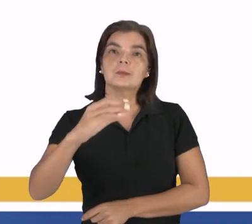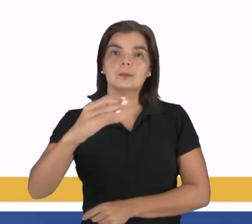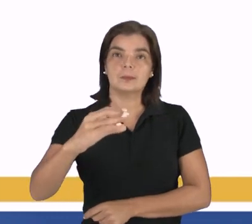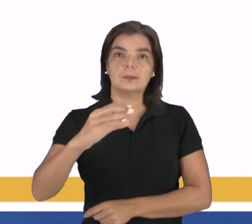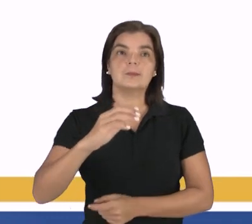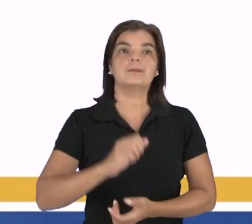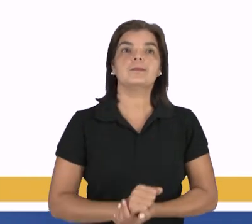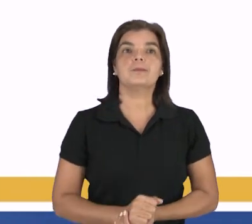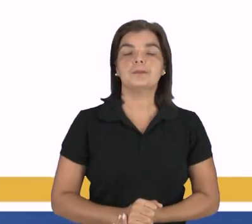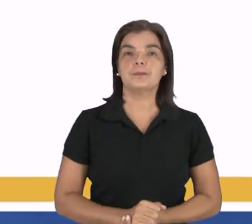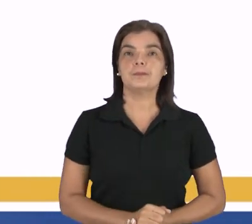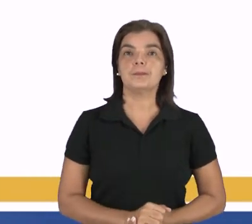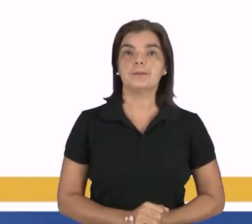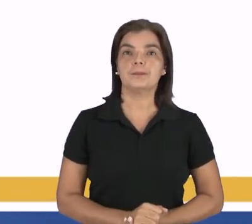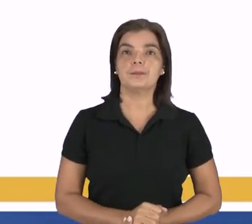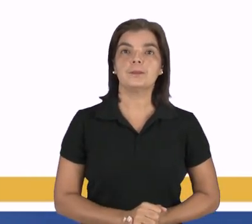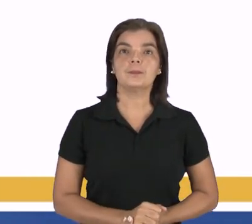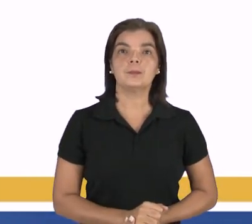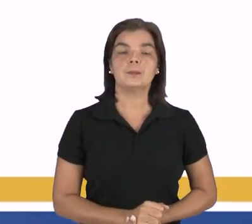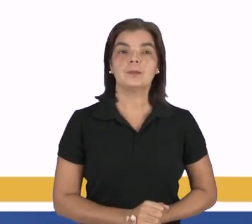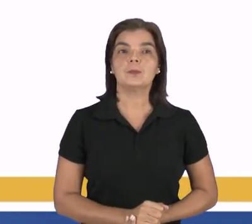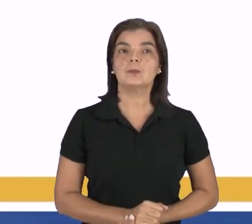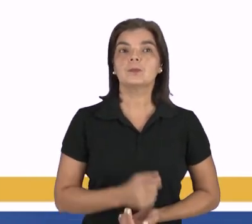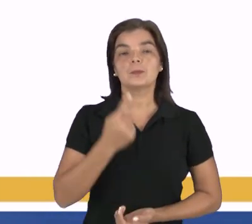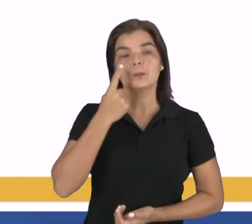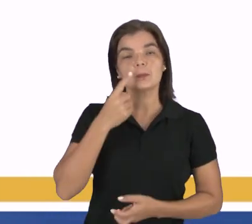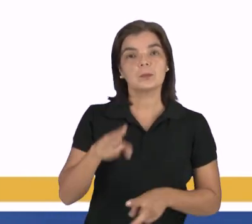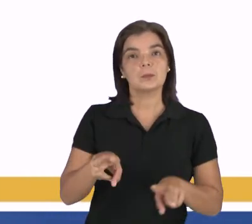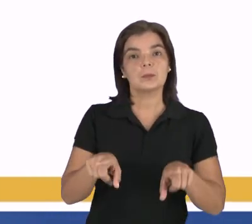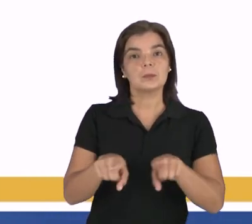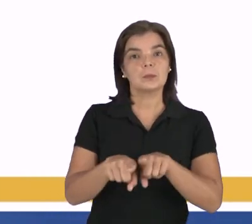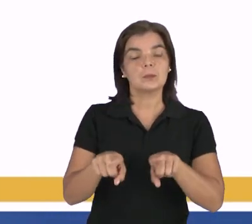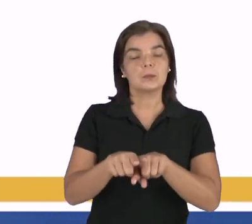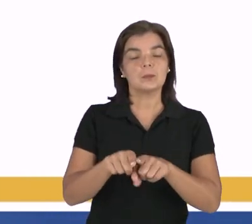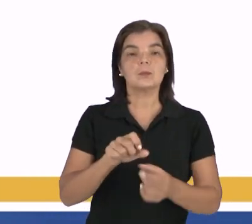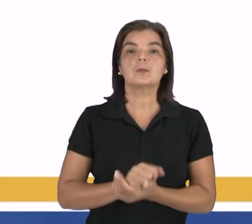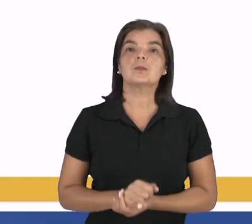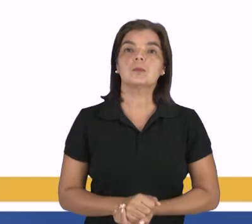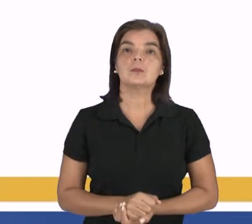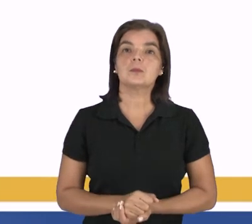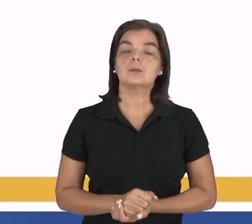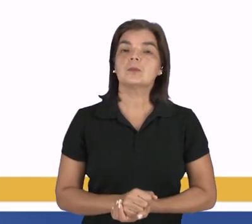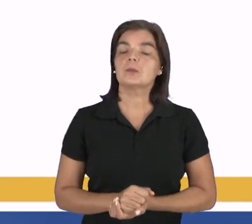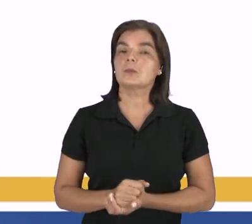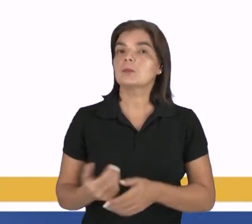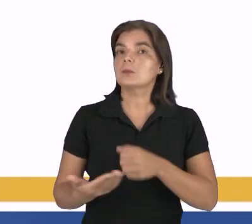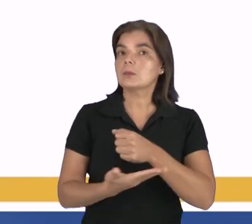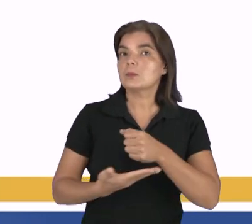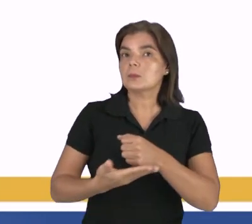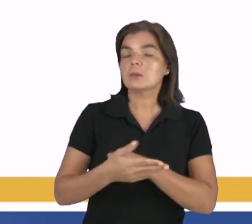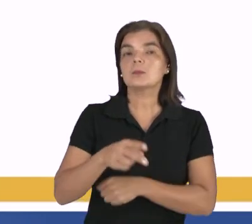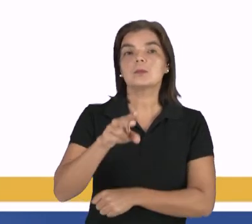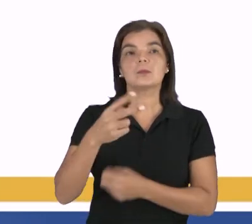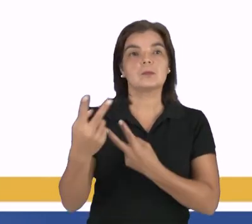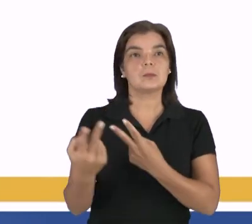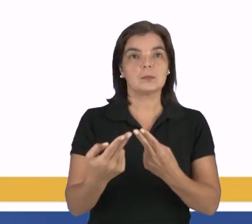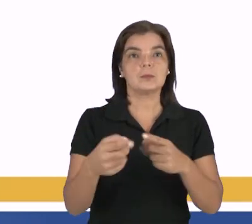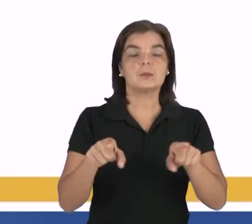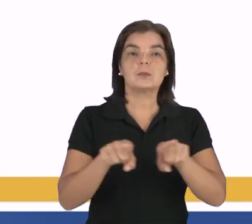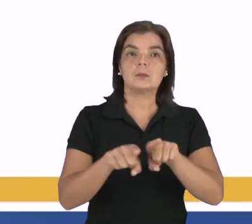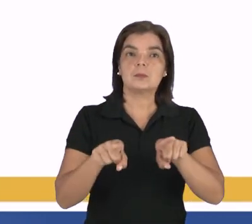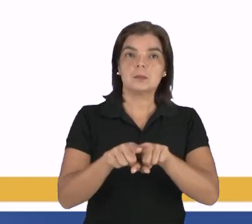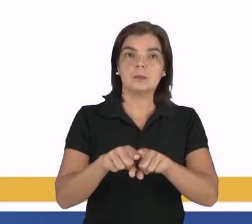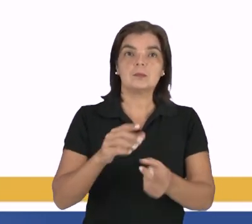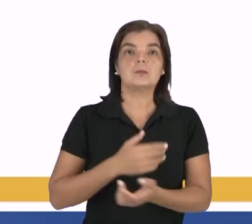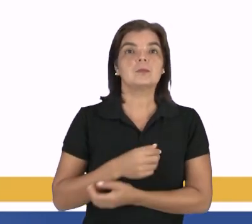log de C na base A. Então percebam que a particularidade aí, as bases são iguais. Então isso implica dizer